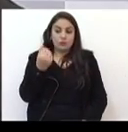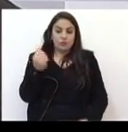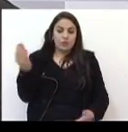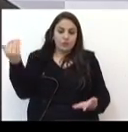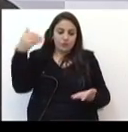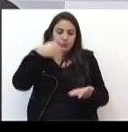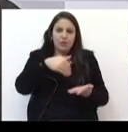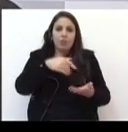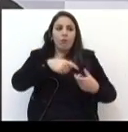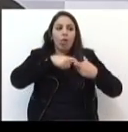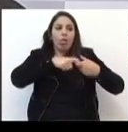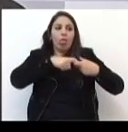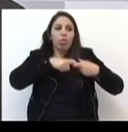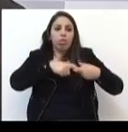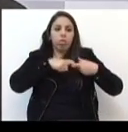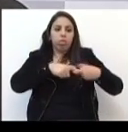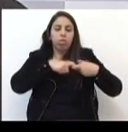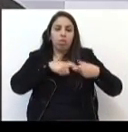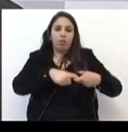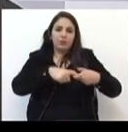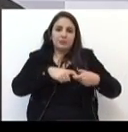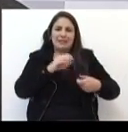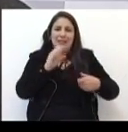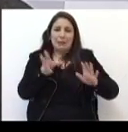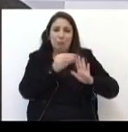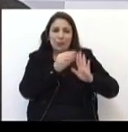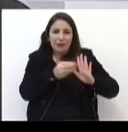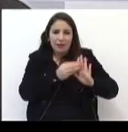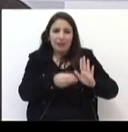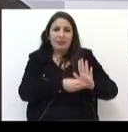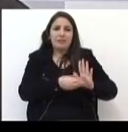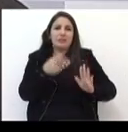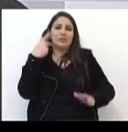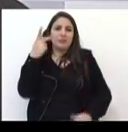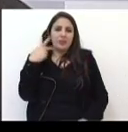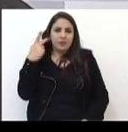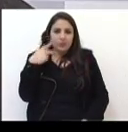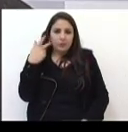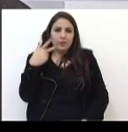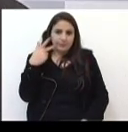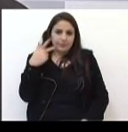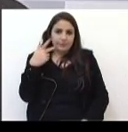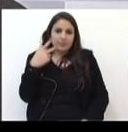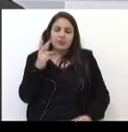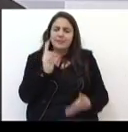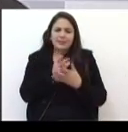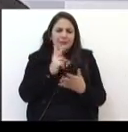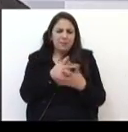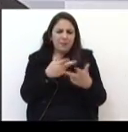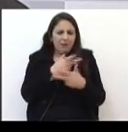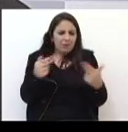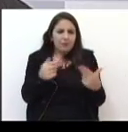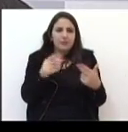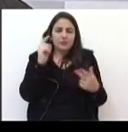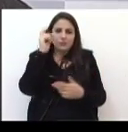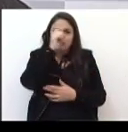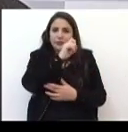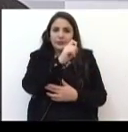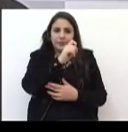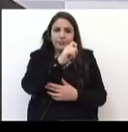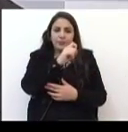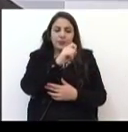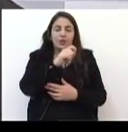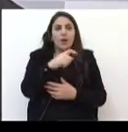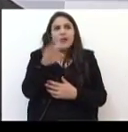ele não fica enroscado na dependência de uma emenda de um parlamentar, né, que sempre é uma coisa meio espúria. Né?